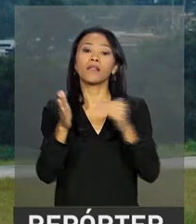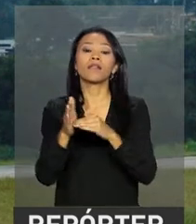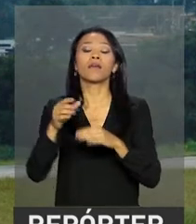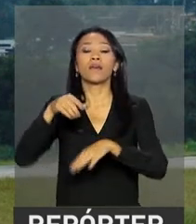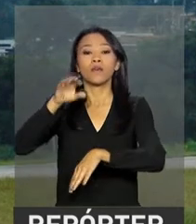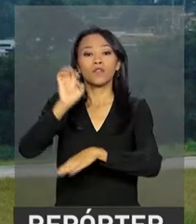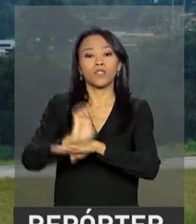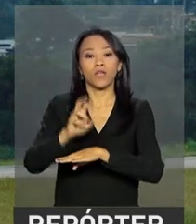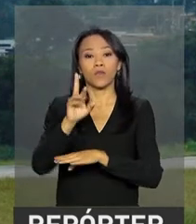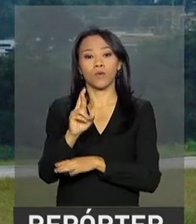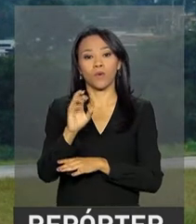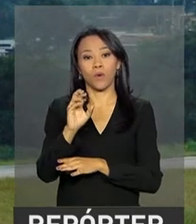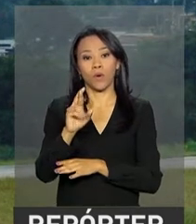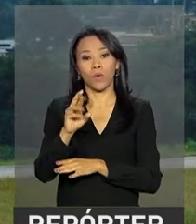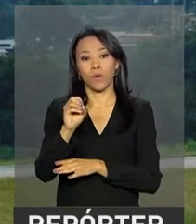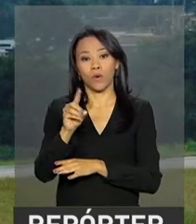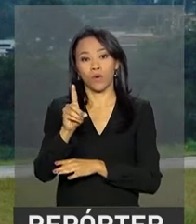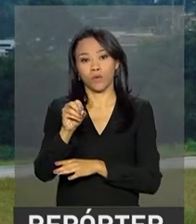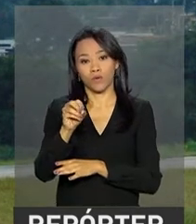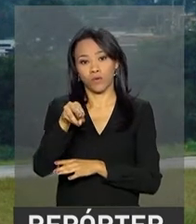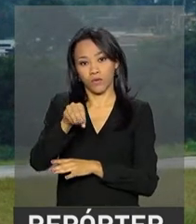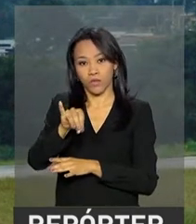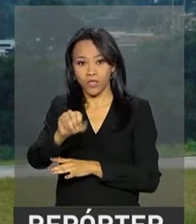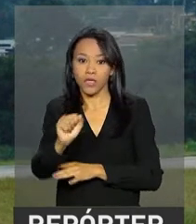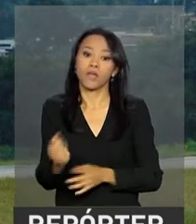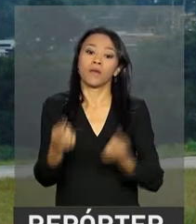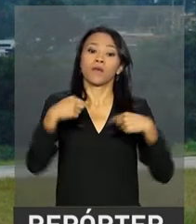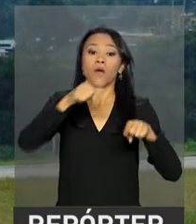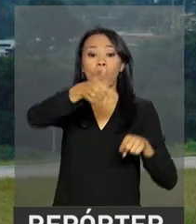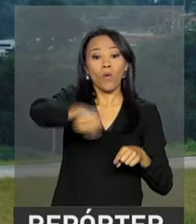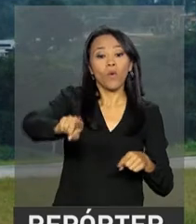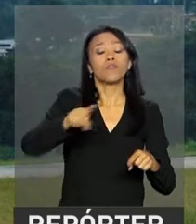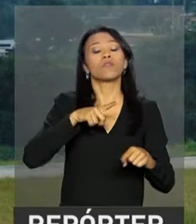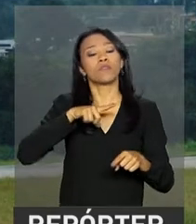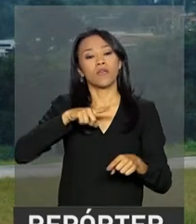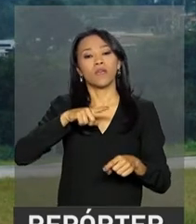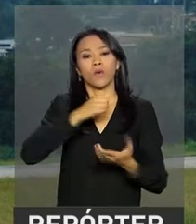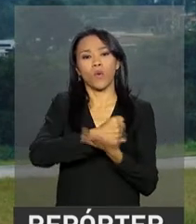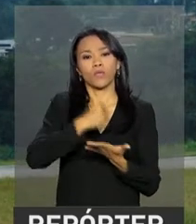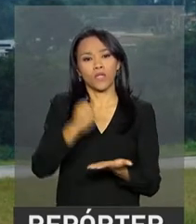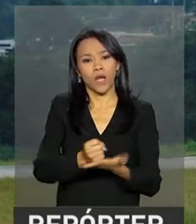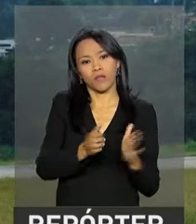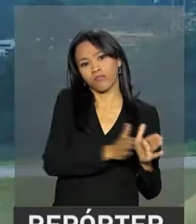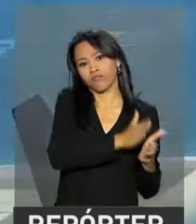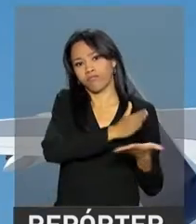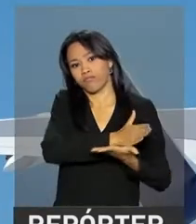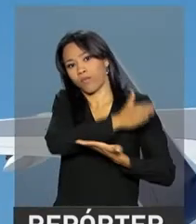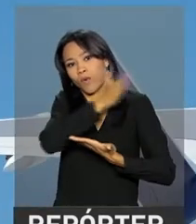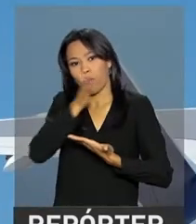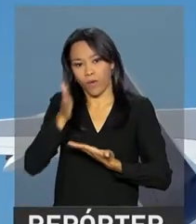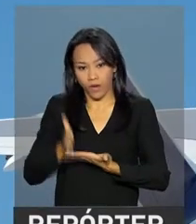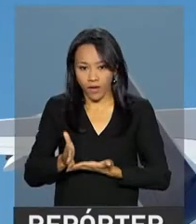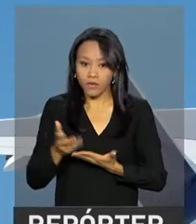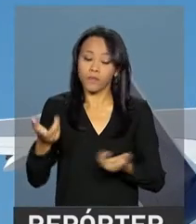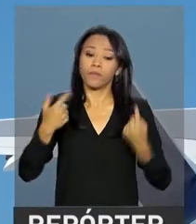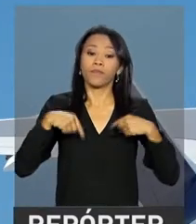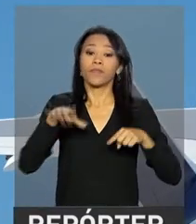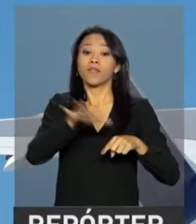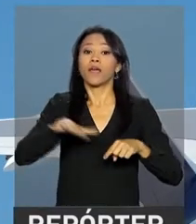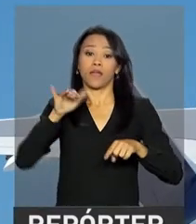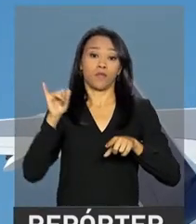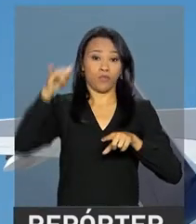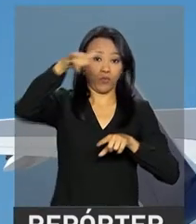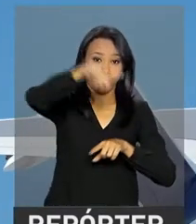disso 15 terminais portuários vão ter seus contratos prorrogados no setor aeroportuário 14